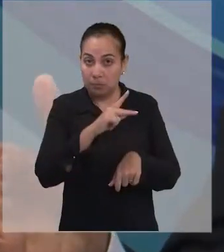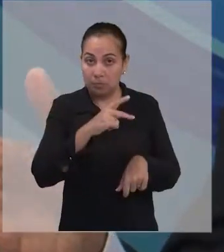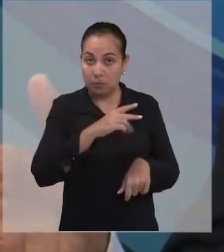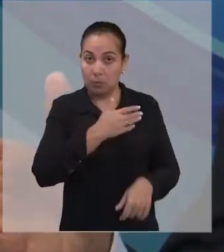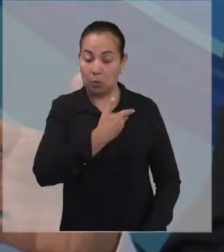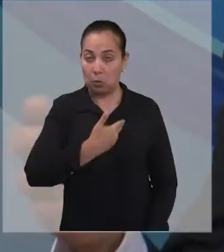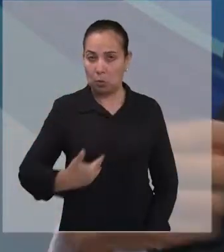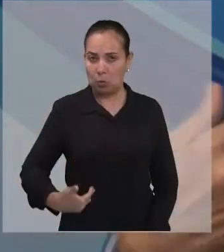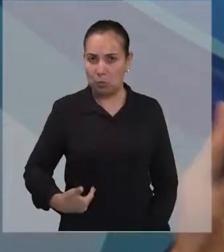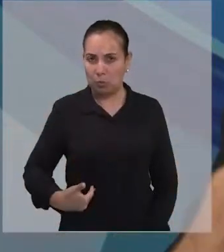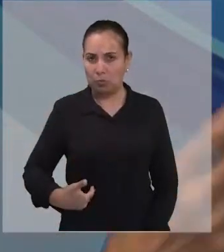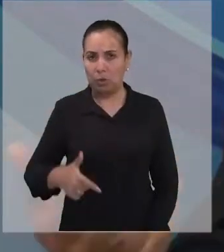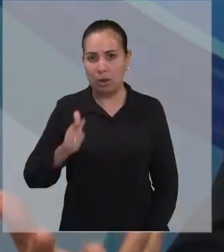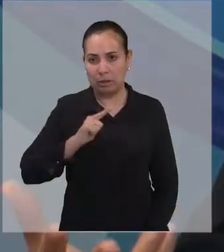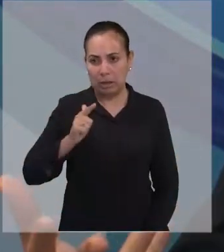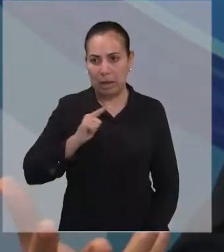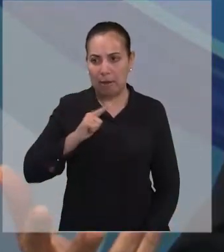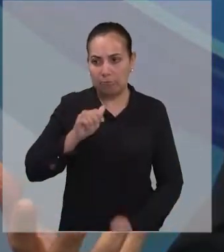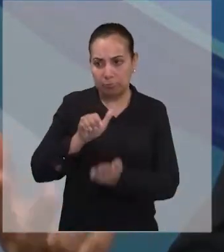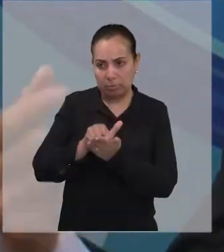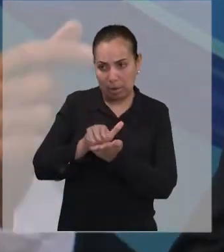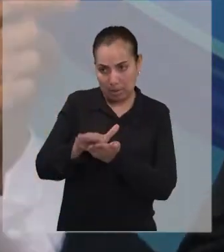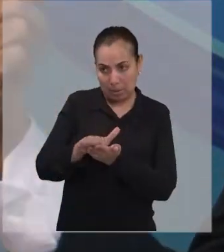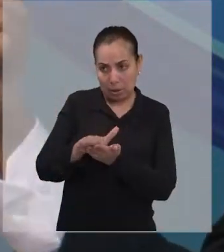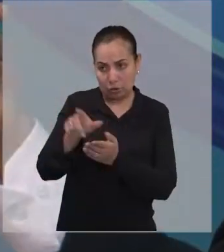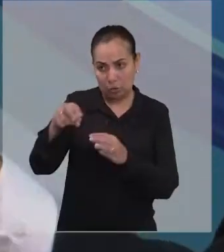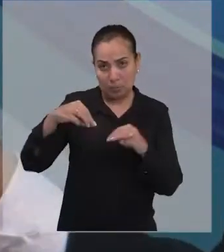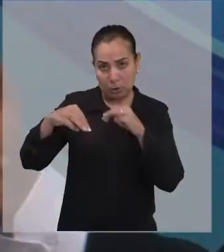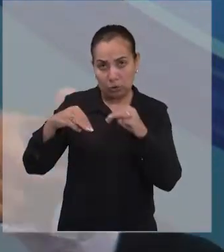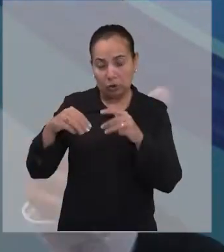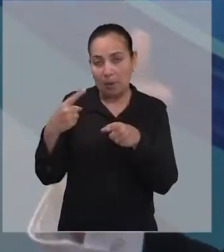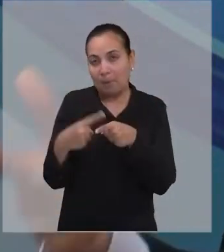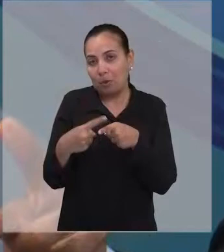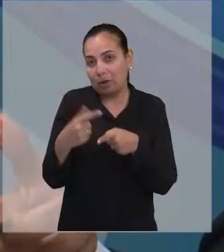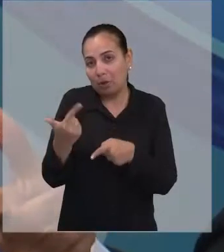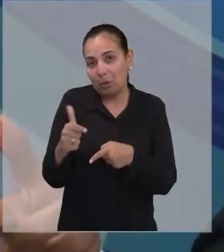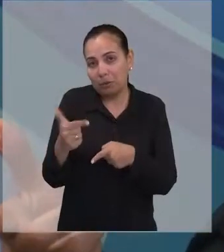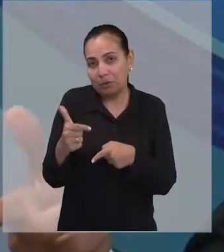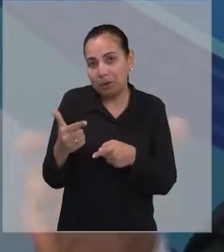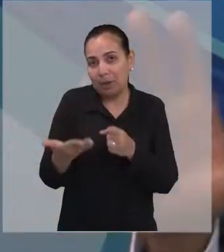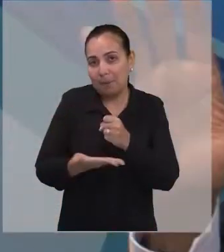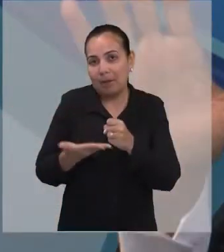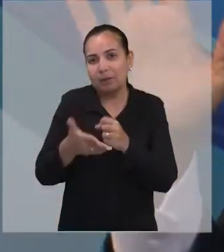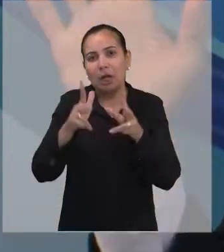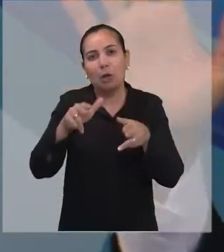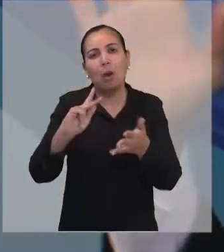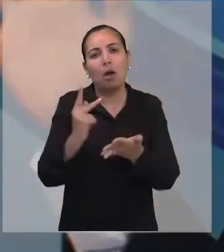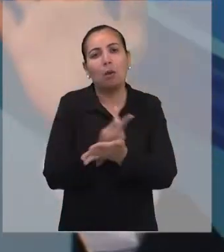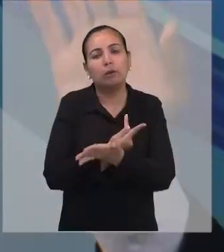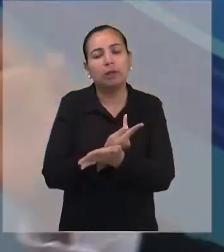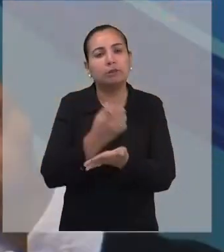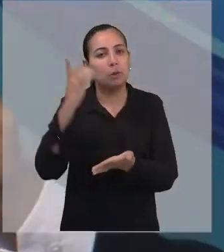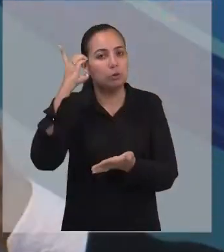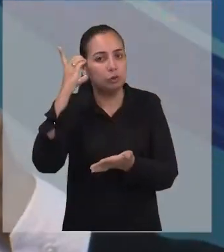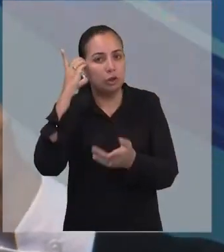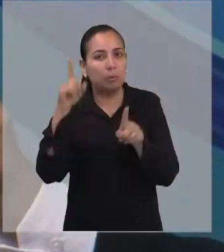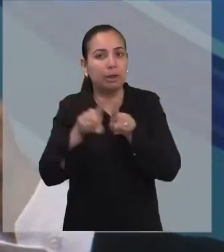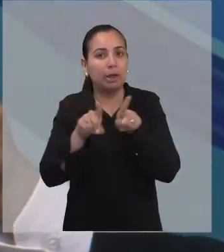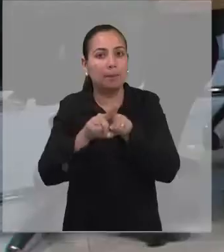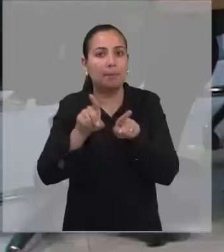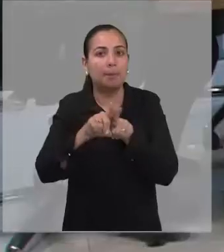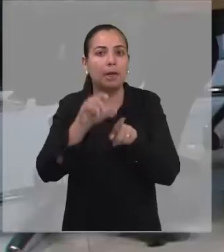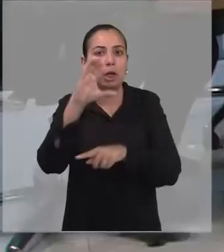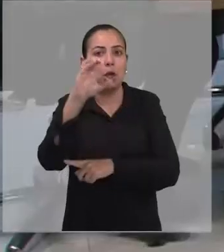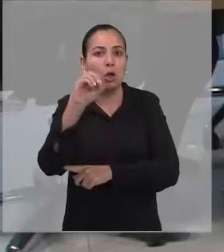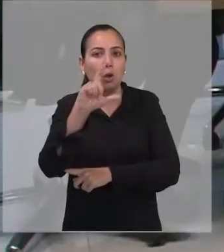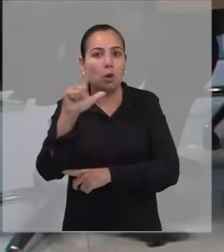muitos ministros é porque não tem uma base. Né? Isso aconteceu com o Collor, isso aconteceu com a Dilma. Não estou insinuando nada. A Dilma foram 8.